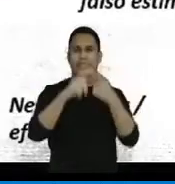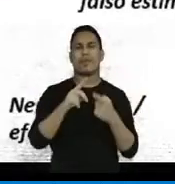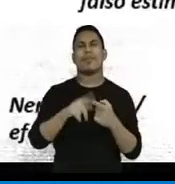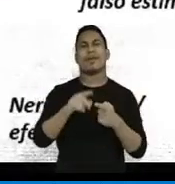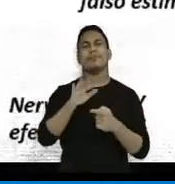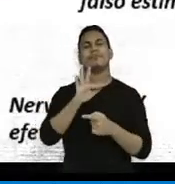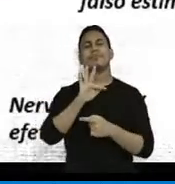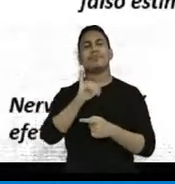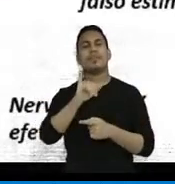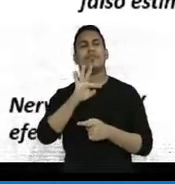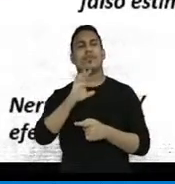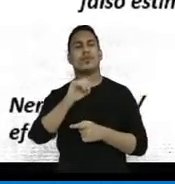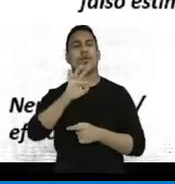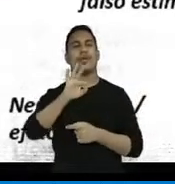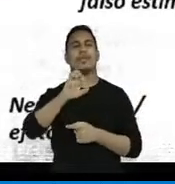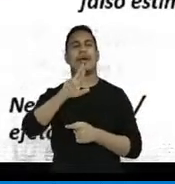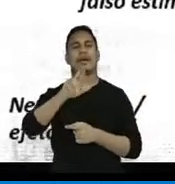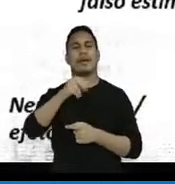aumentar